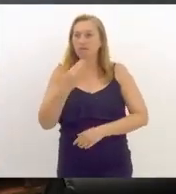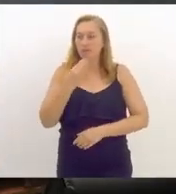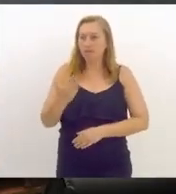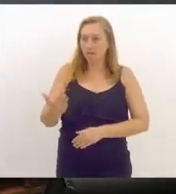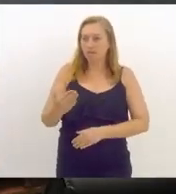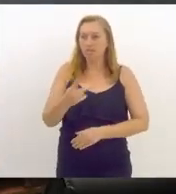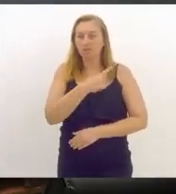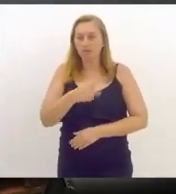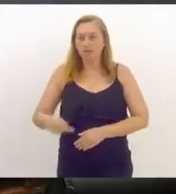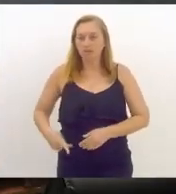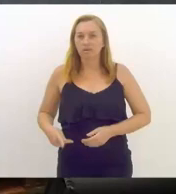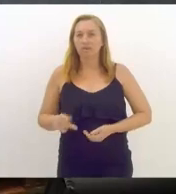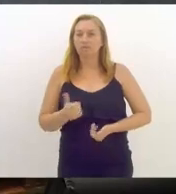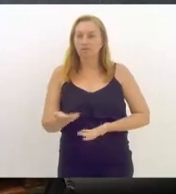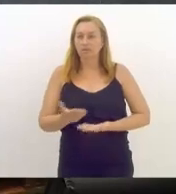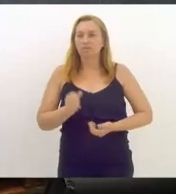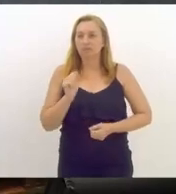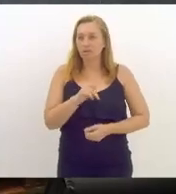Presidente ok